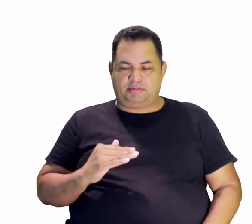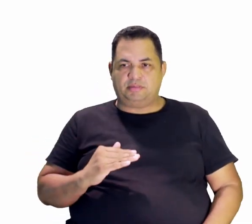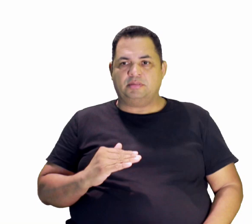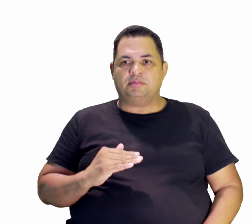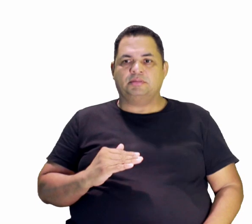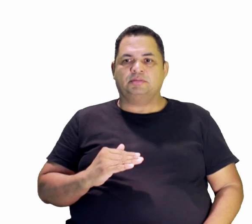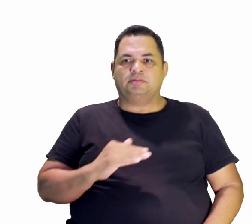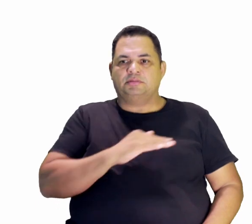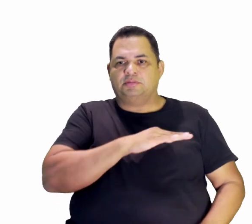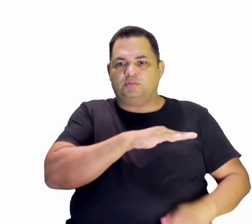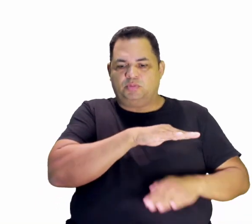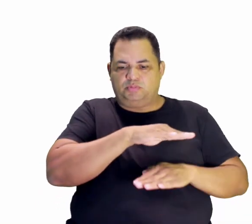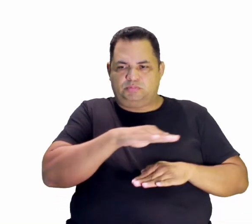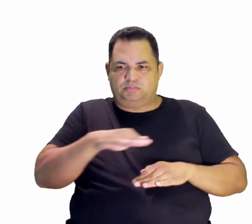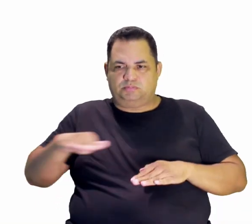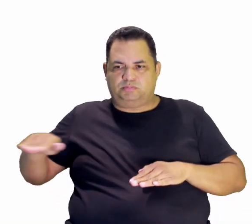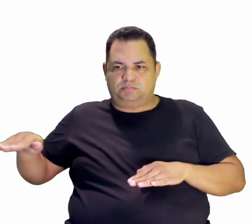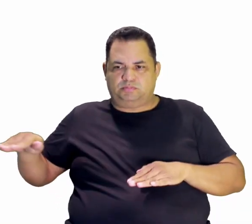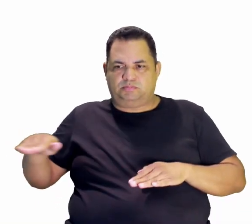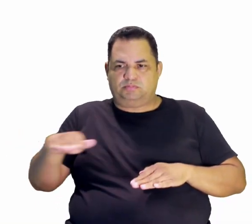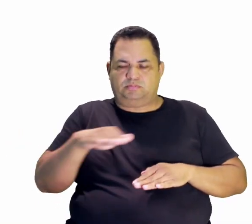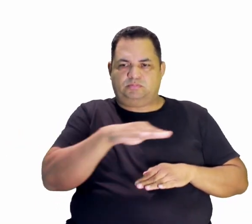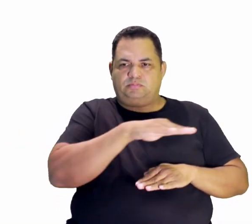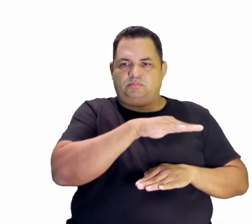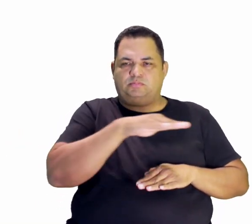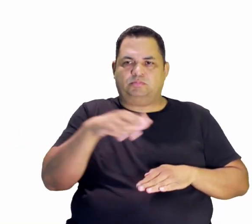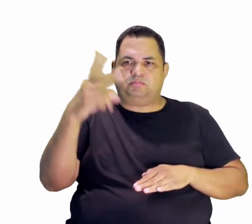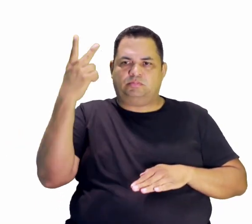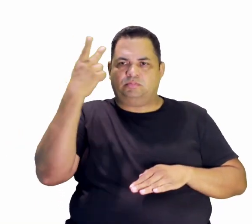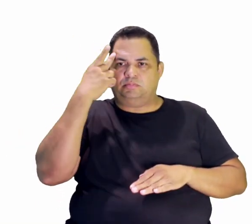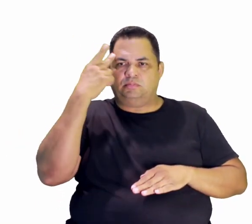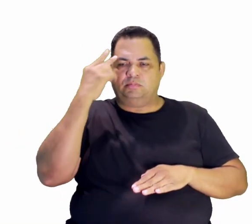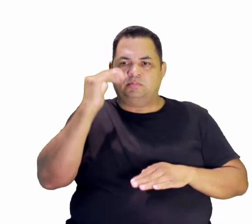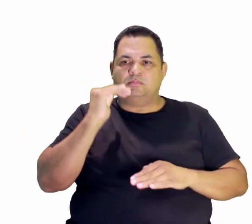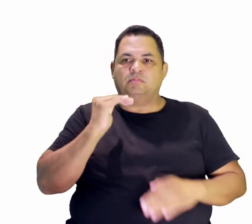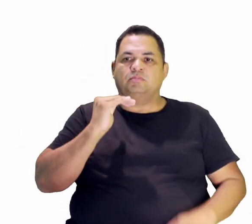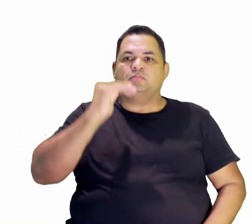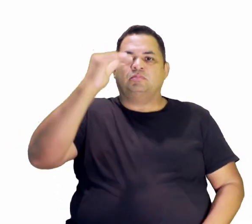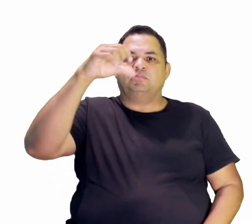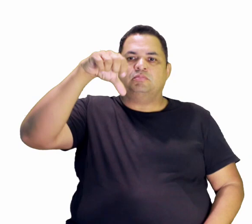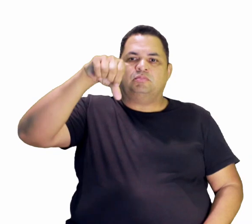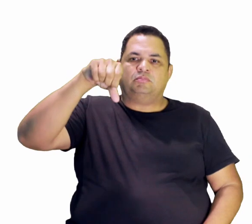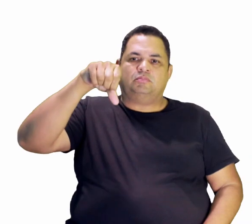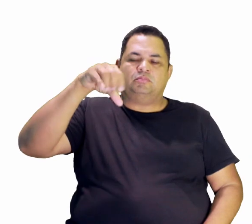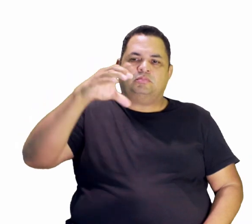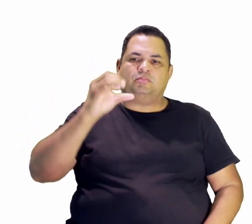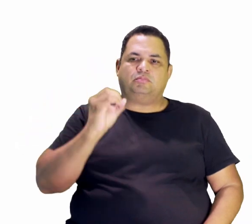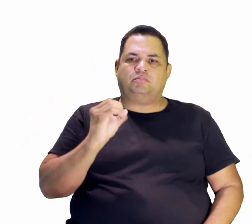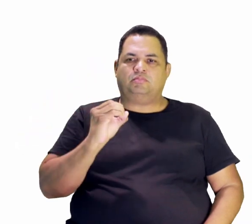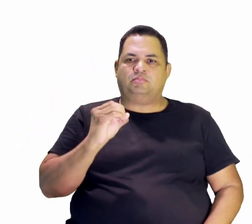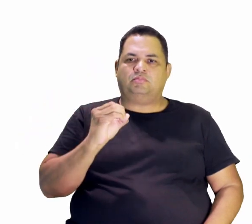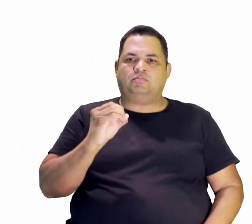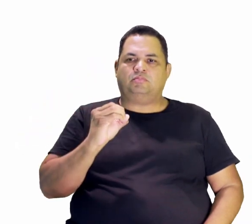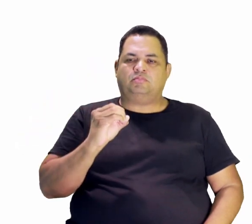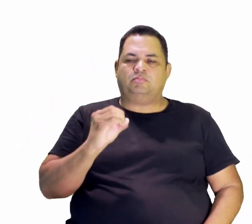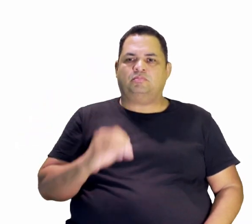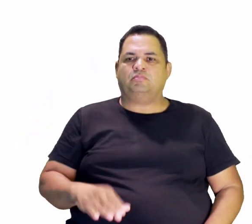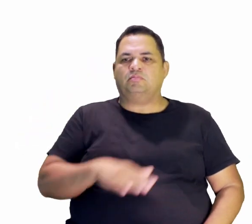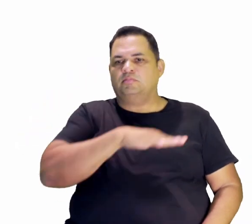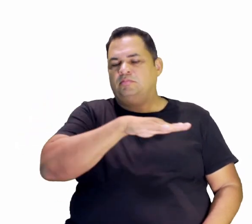essa superfície é horizontal, a normal ela está a 90 graus da superfície azul,